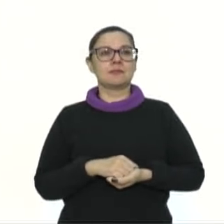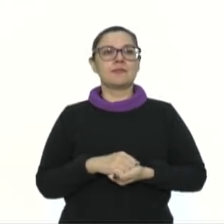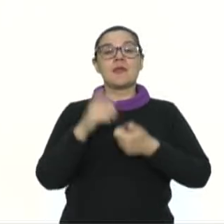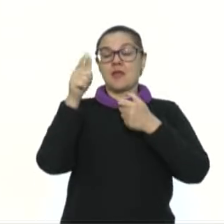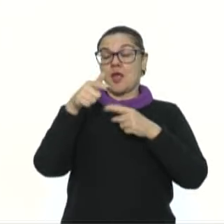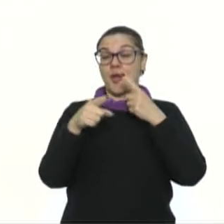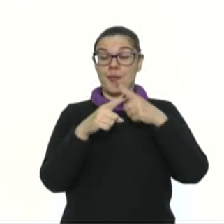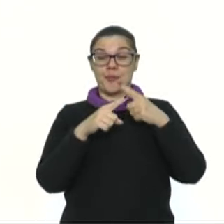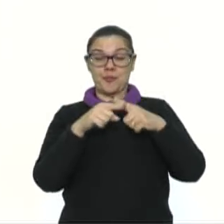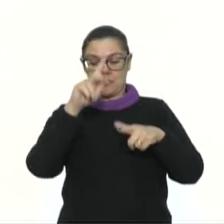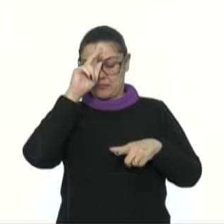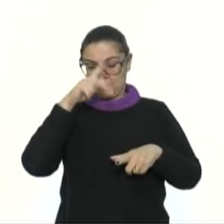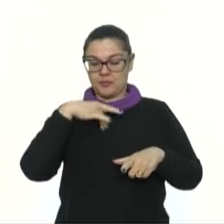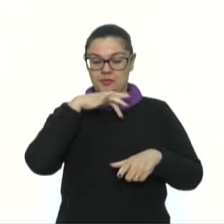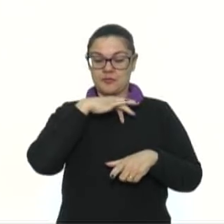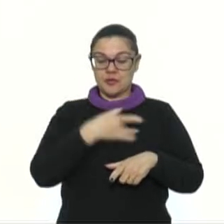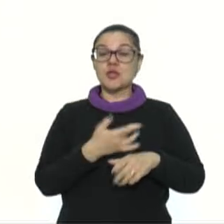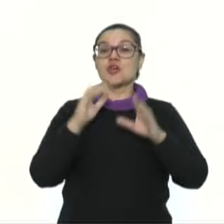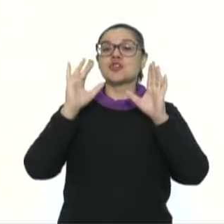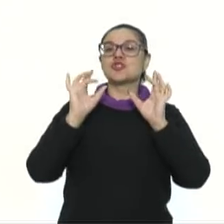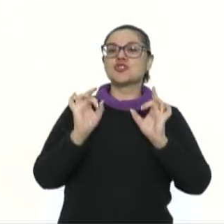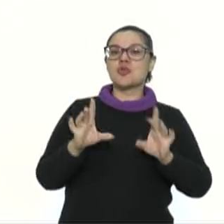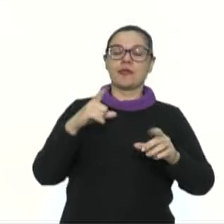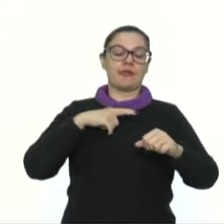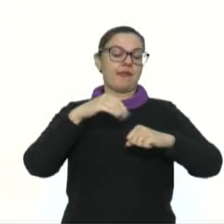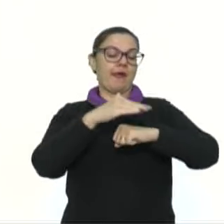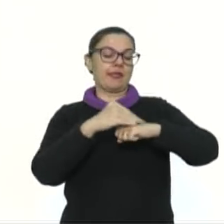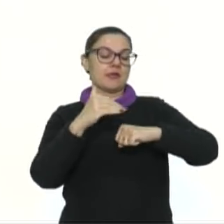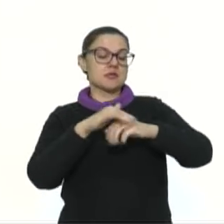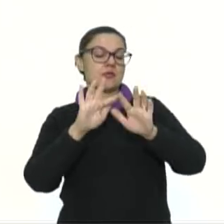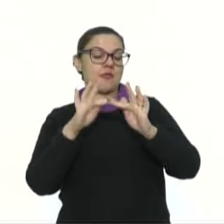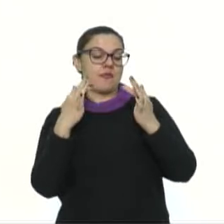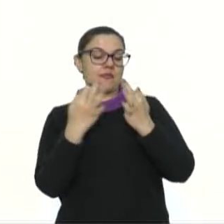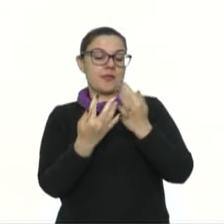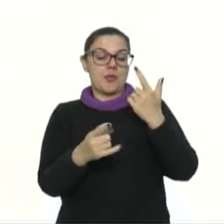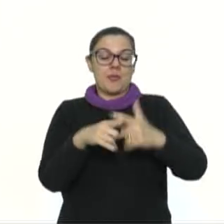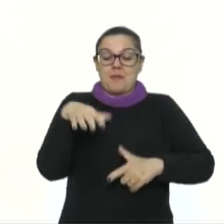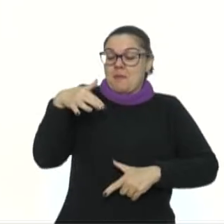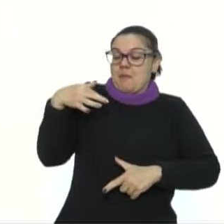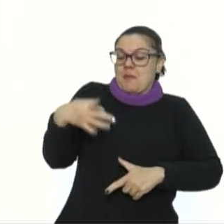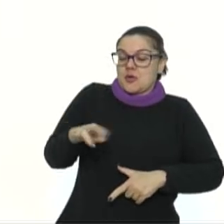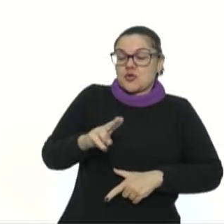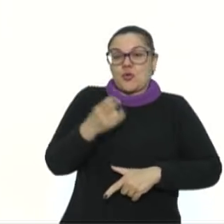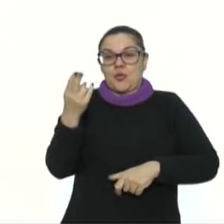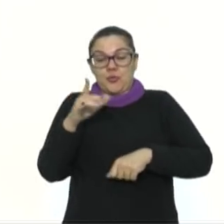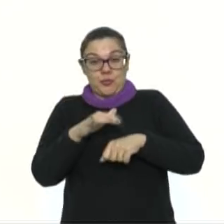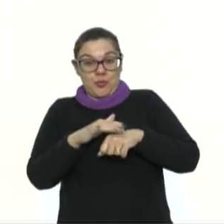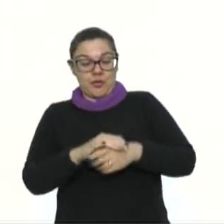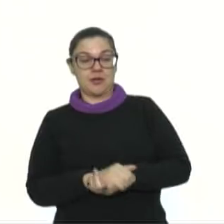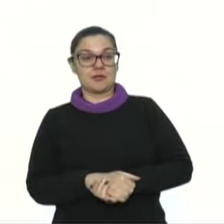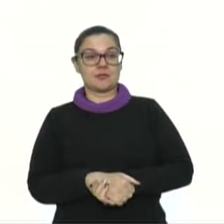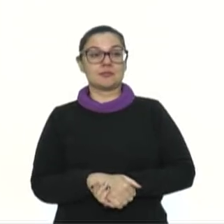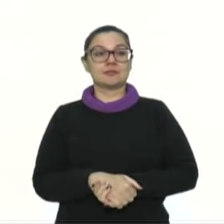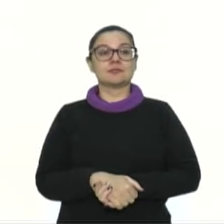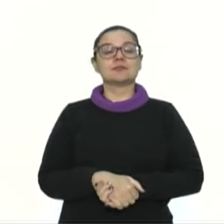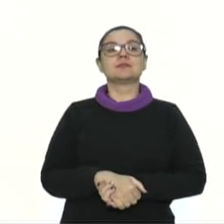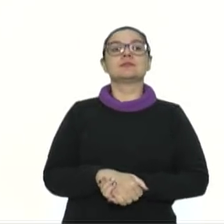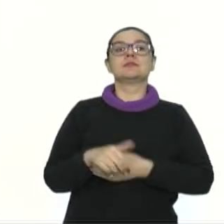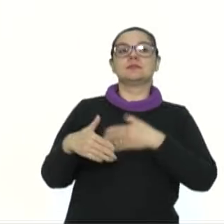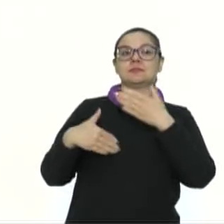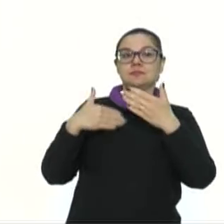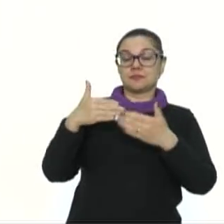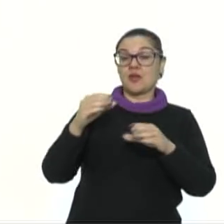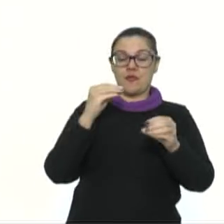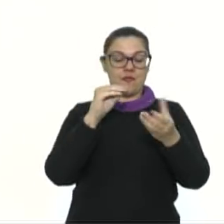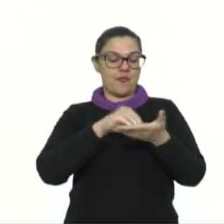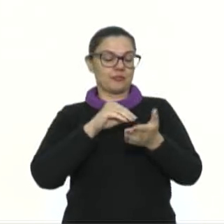causa do vitimismo pessoas que só tiveram atenção dos familiares quando machucadas ou doentes, né, processos falhos